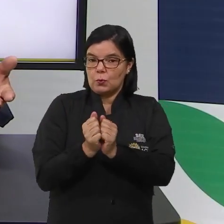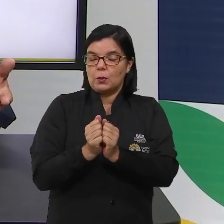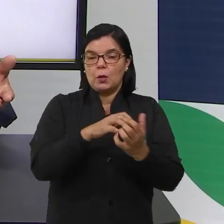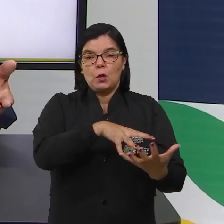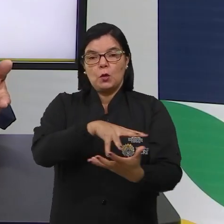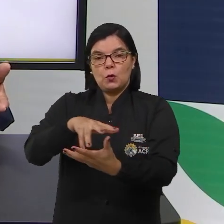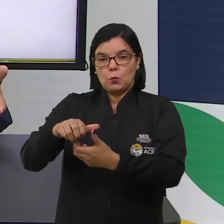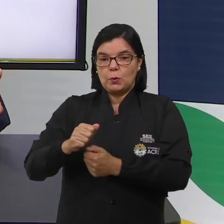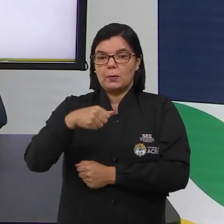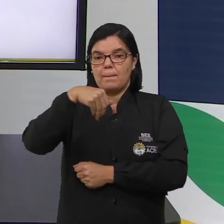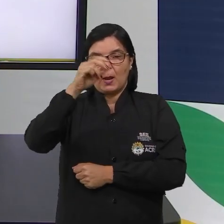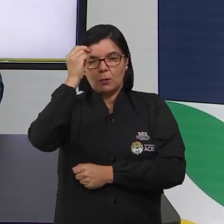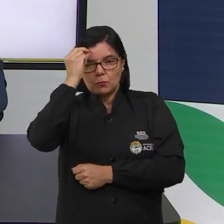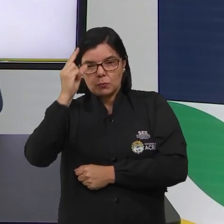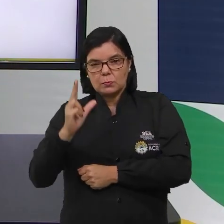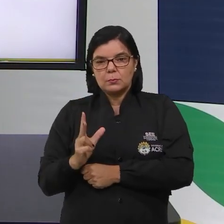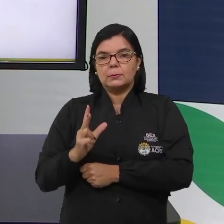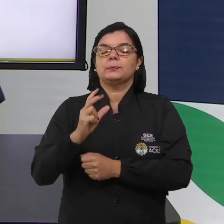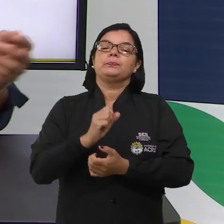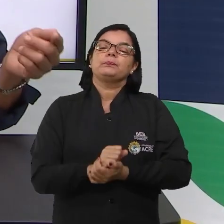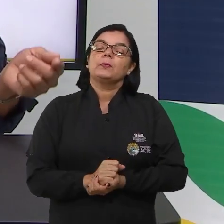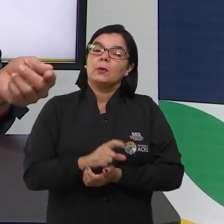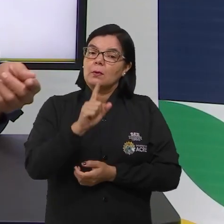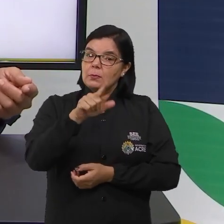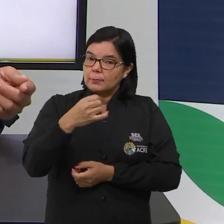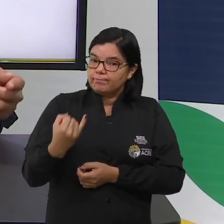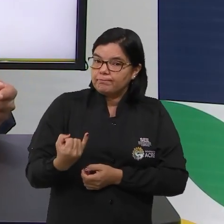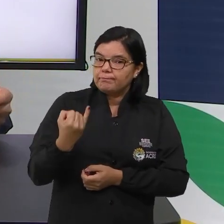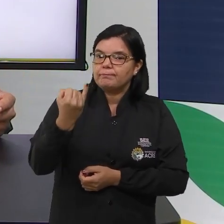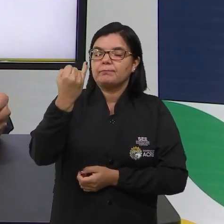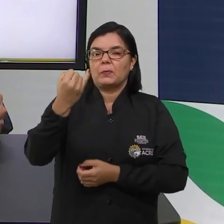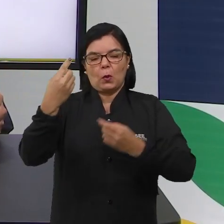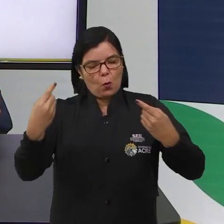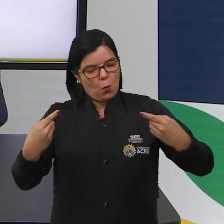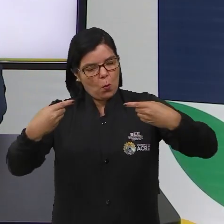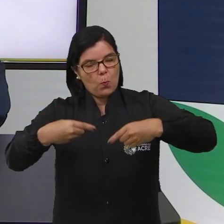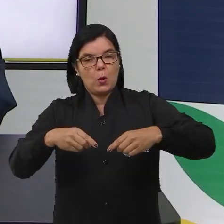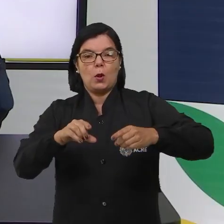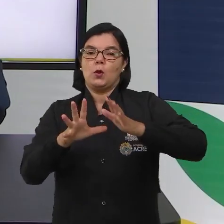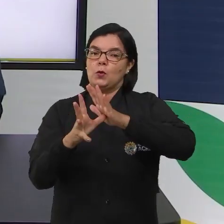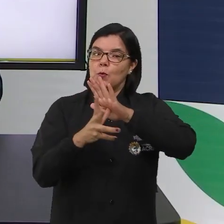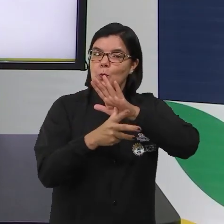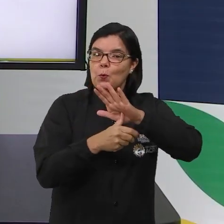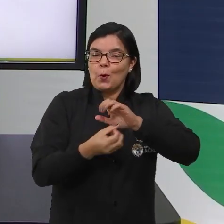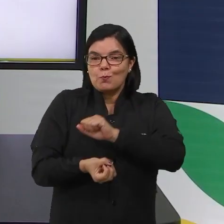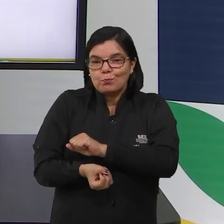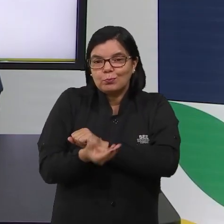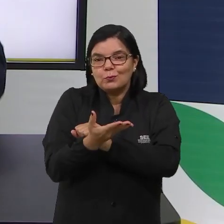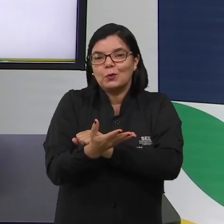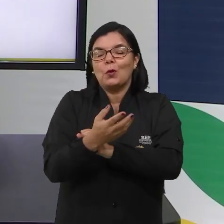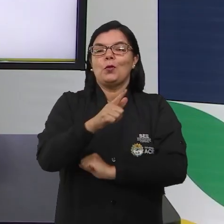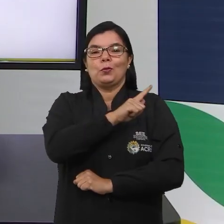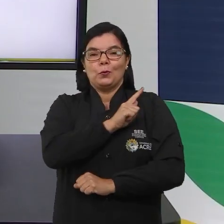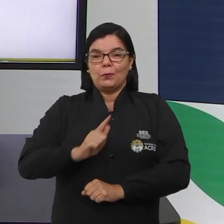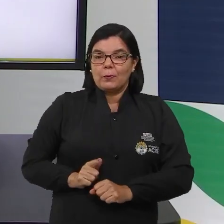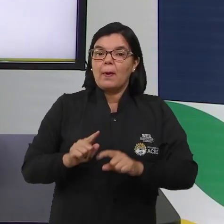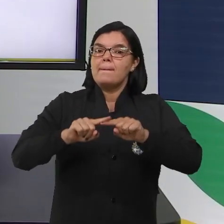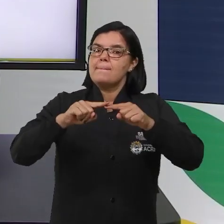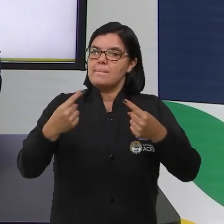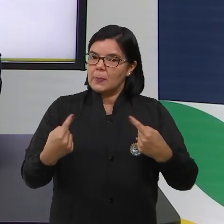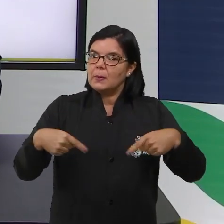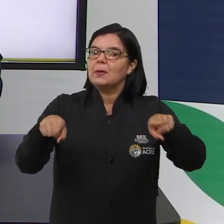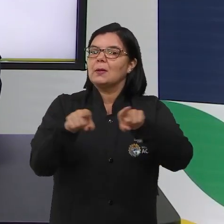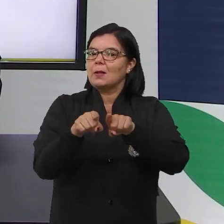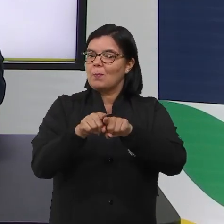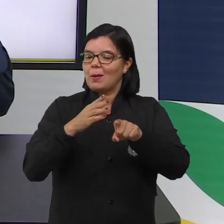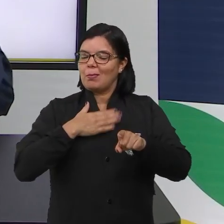mundo é dos mais espertos. Então, é muito interessante eu combater a corrupção no governo, mas eu também preciso combater a corrupção